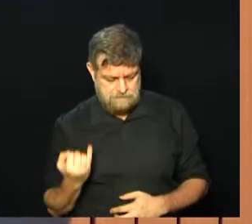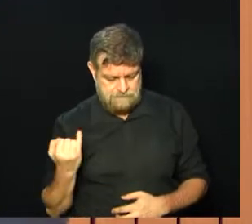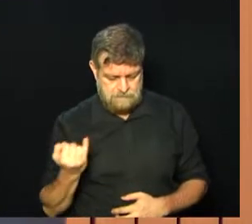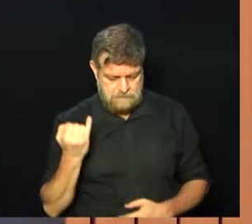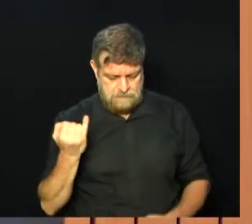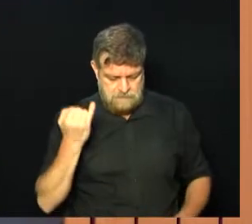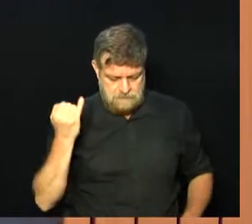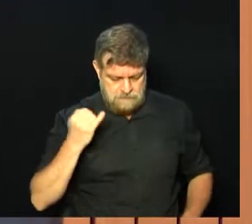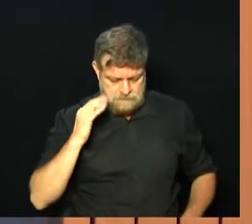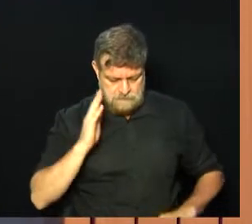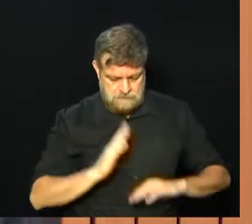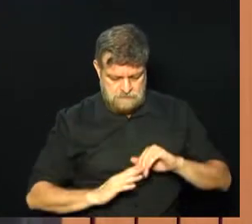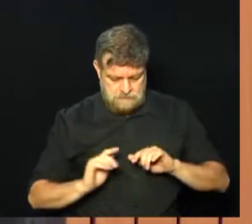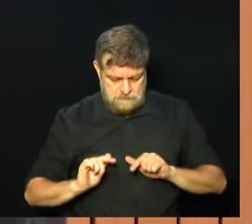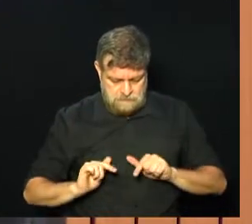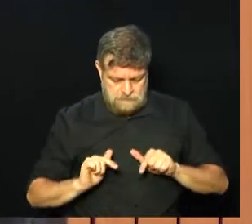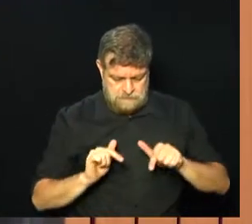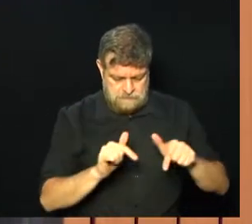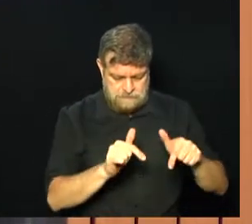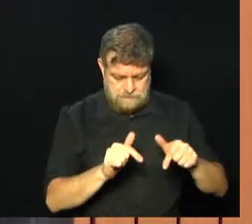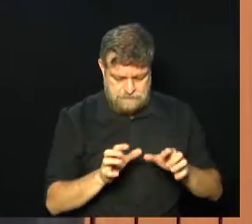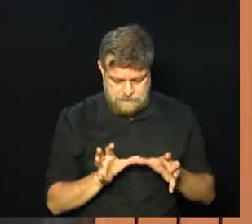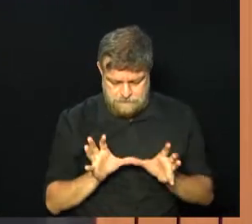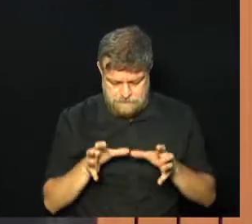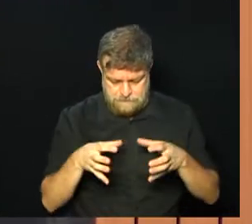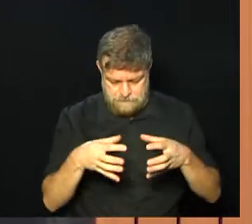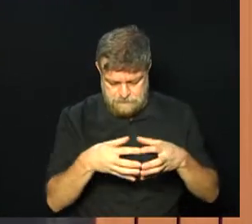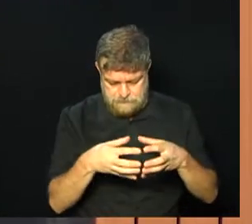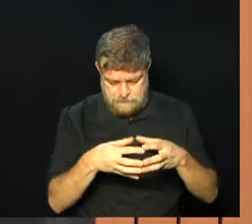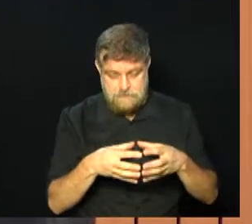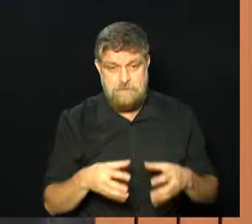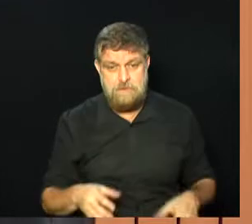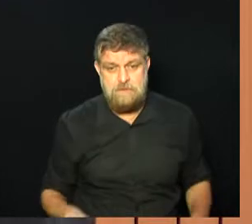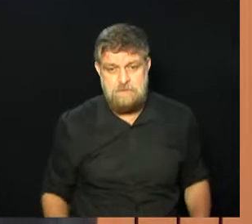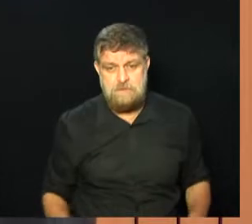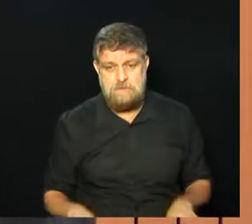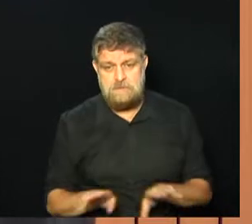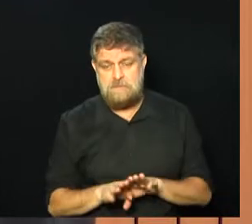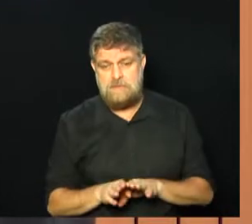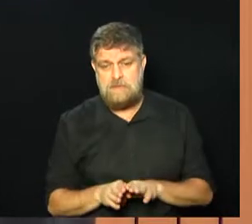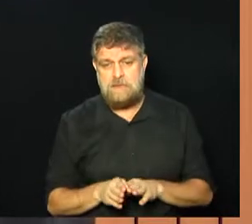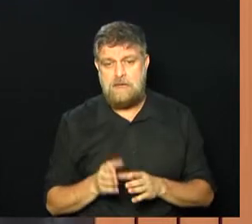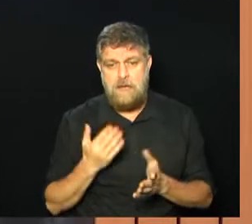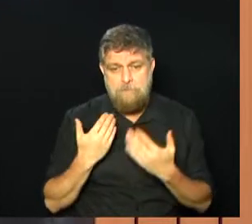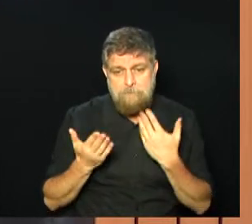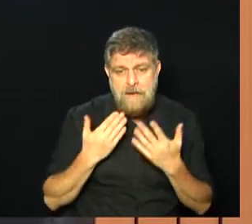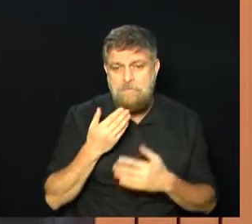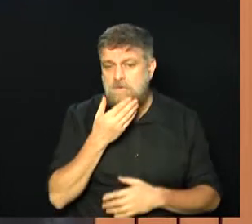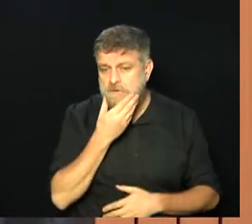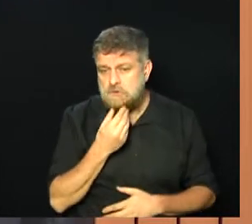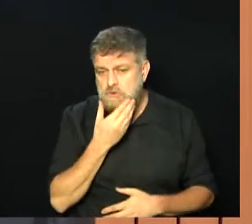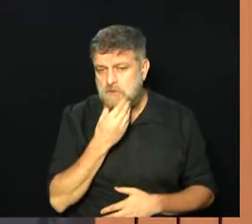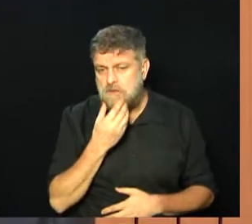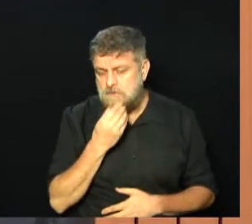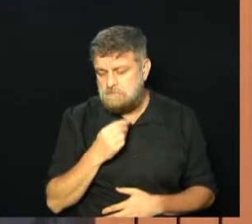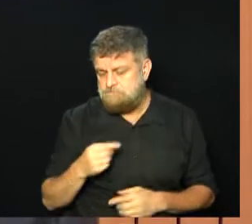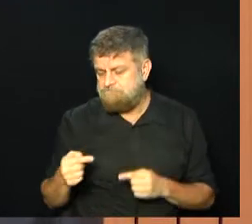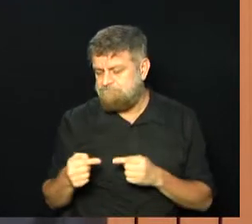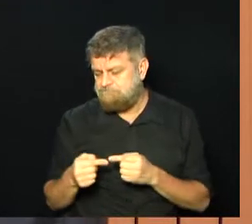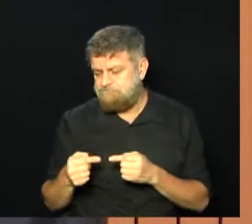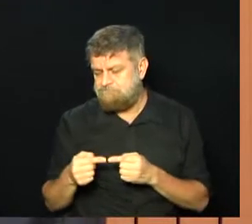ação desse grupo, enfim, esse papo de homem, eu acho que ele é extremamente